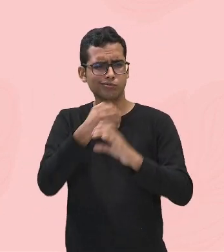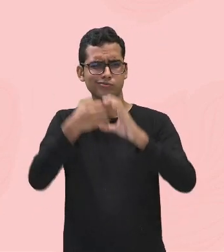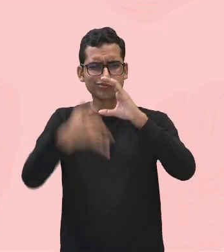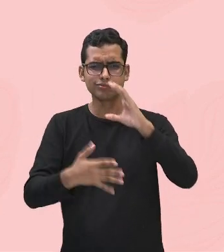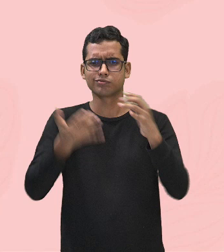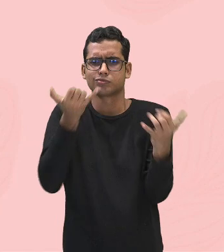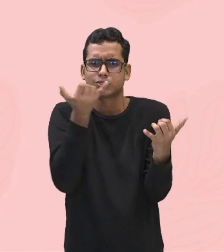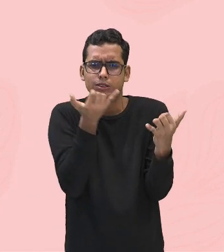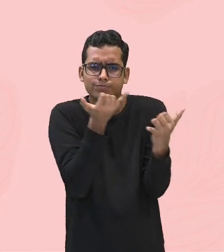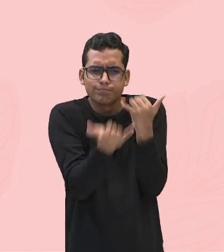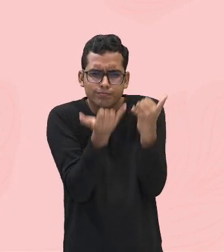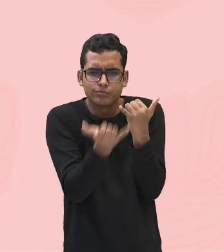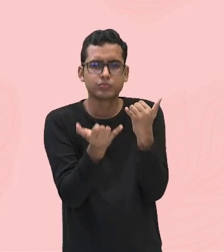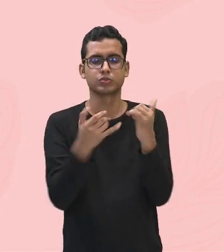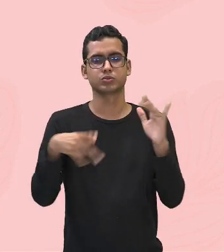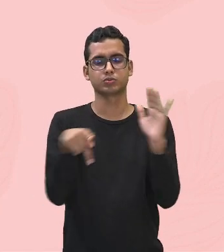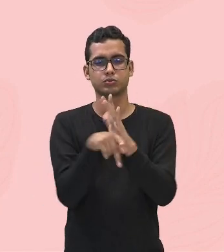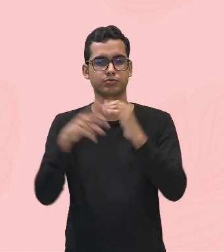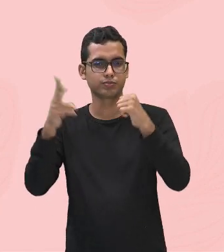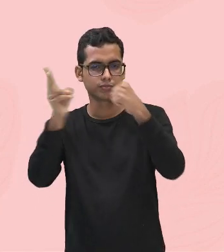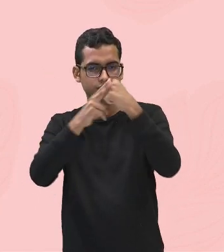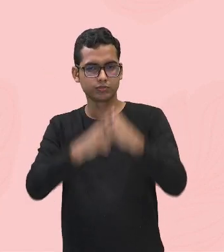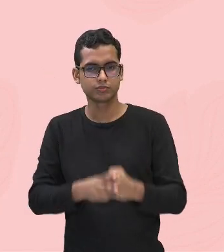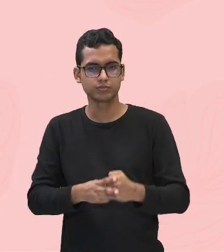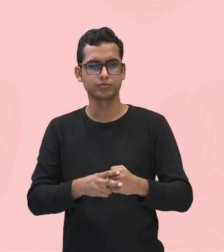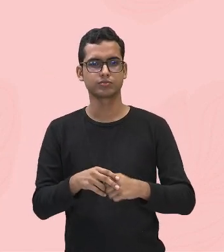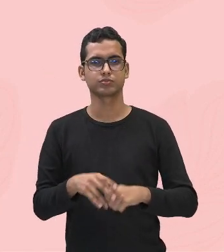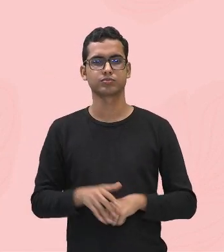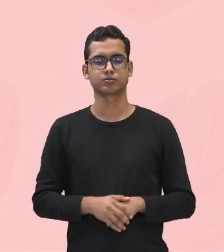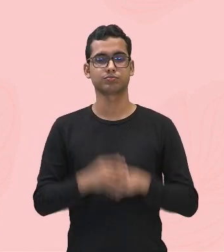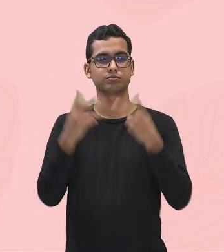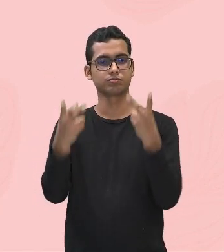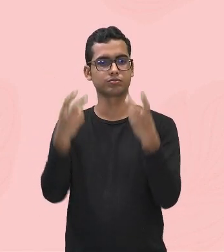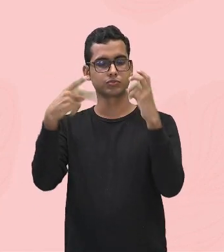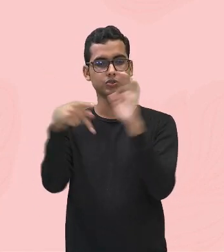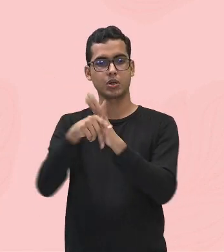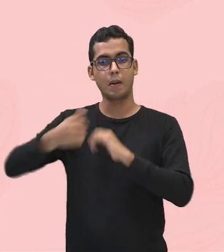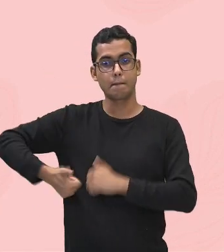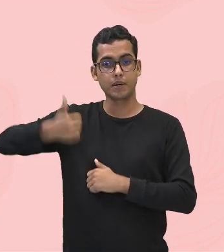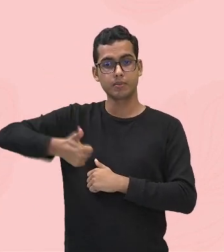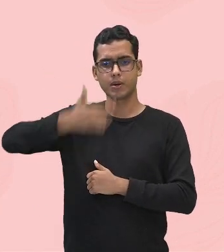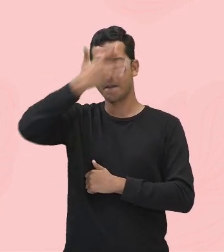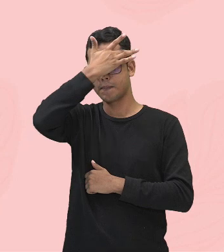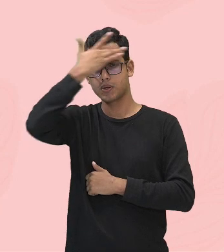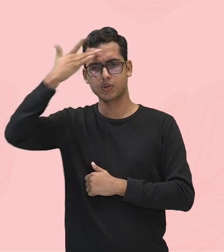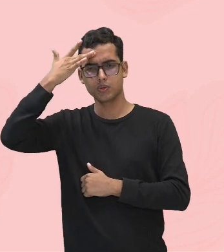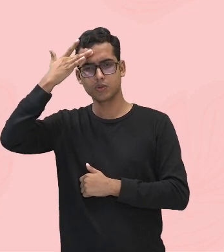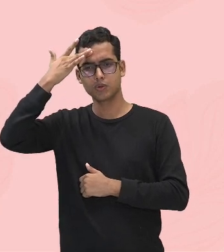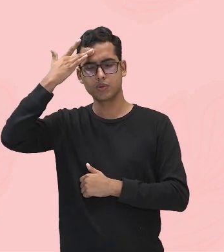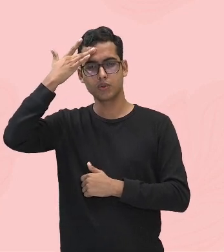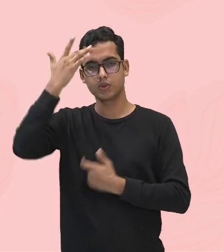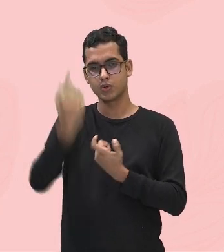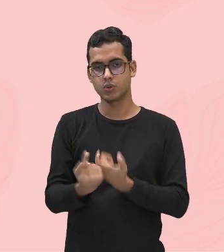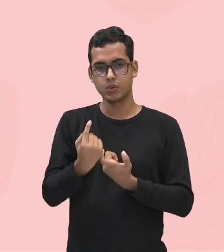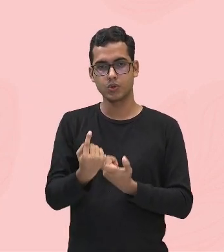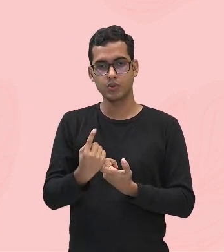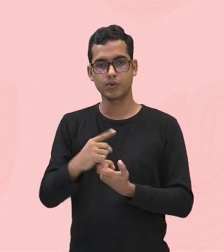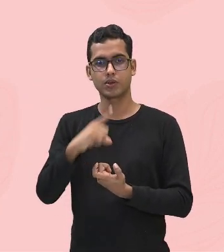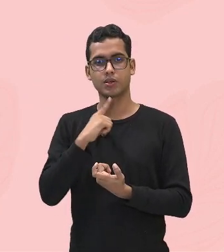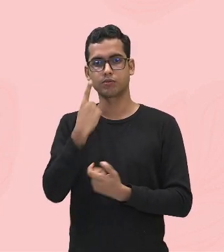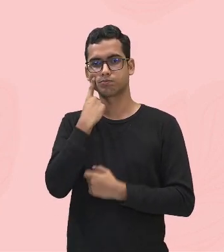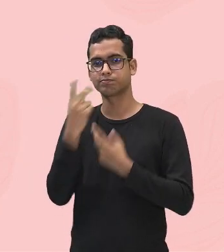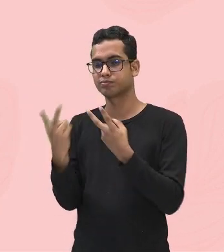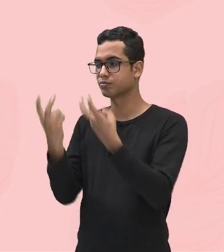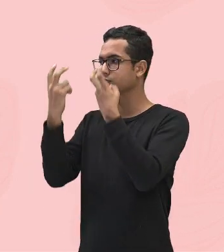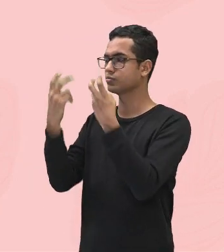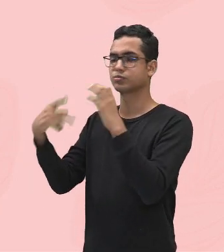similaridades, né, entre os verbos. Observem que toda a primeira pessoa, yo, termina com o.